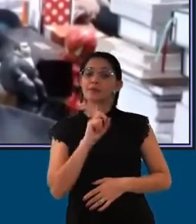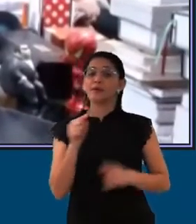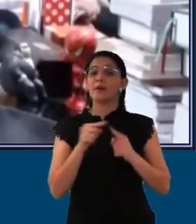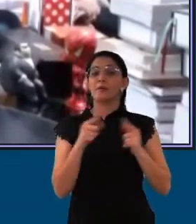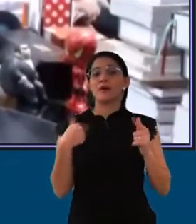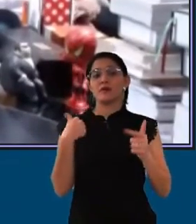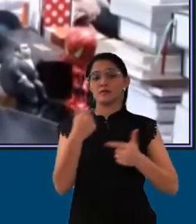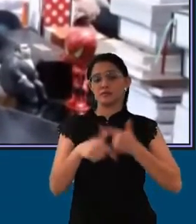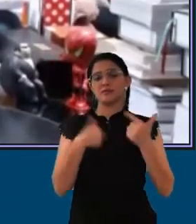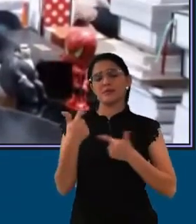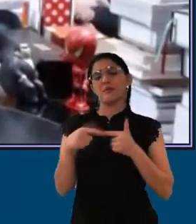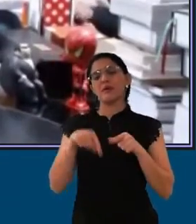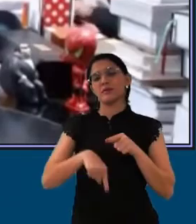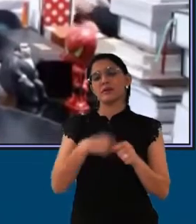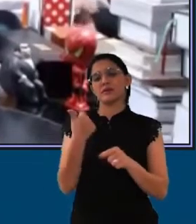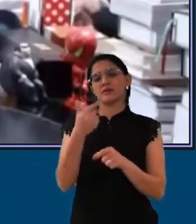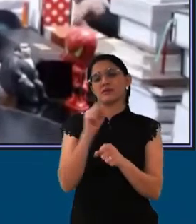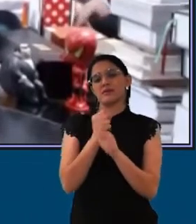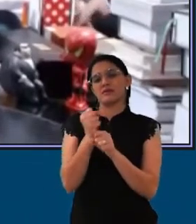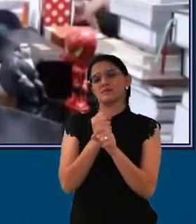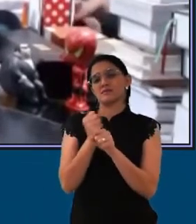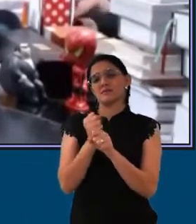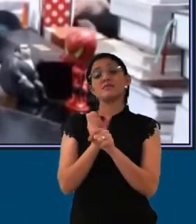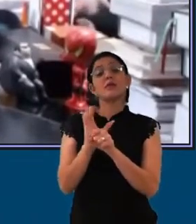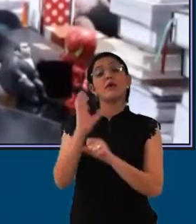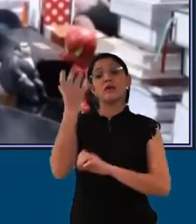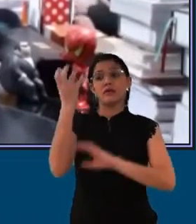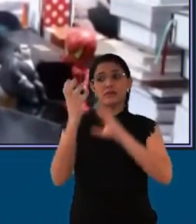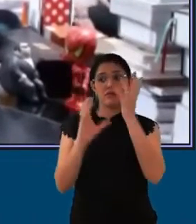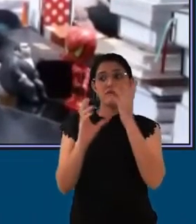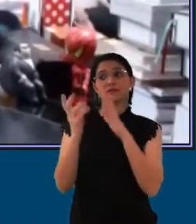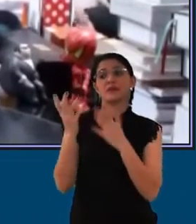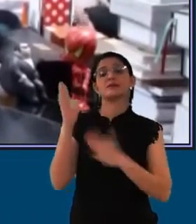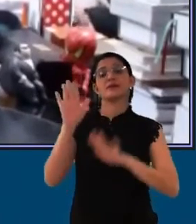10 anos, né, que eu sei que, infelizmente, acontecem essas intercorrências.